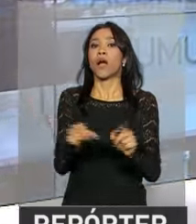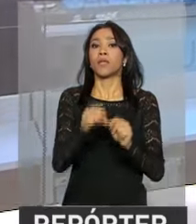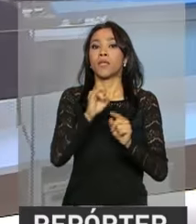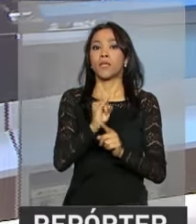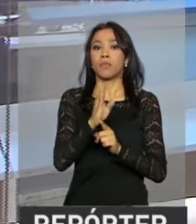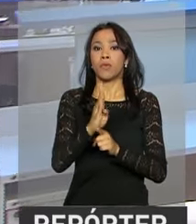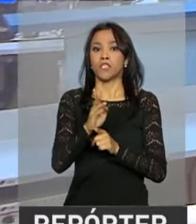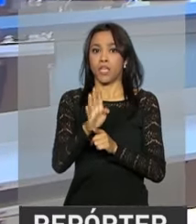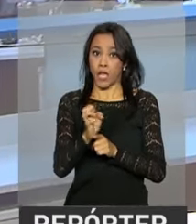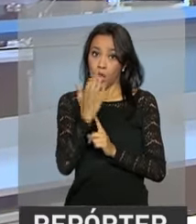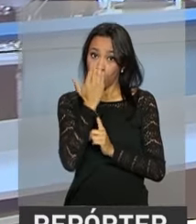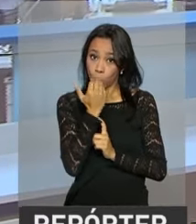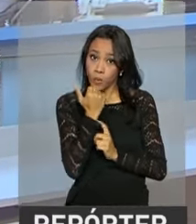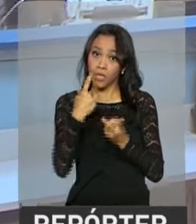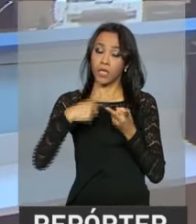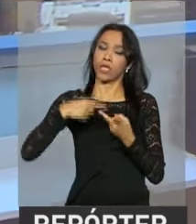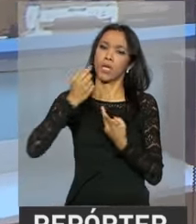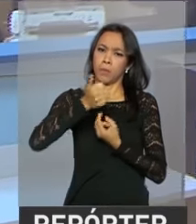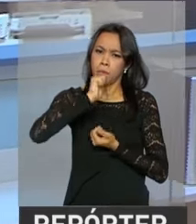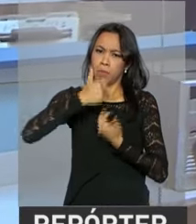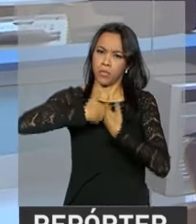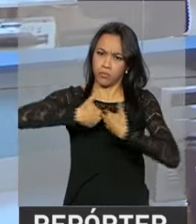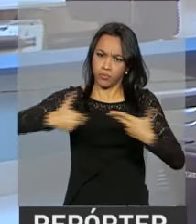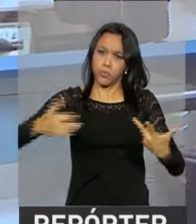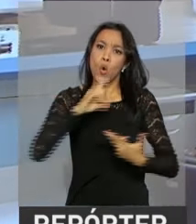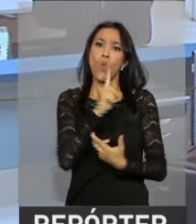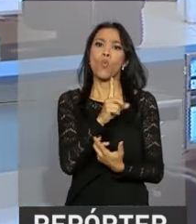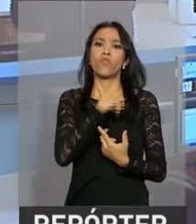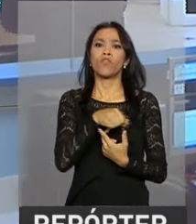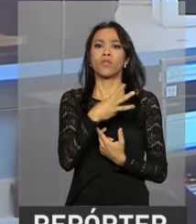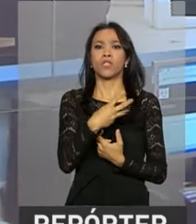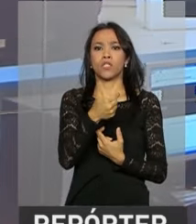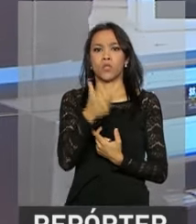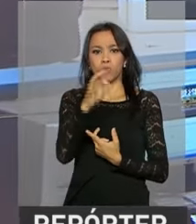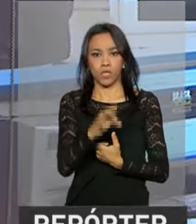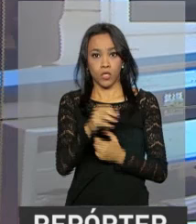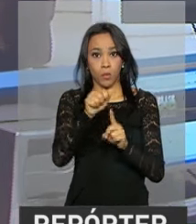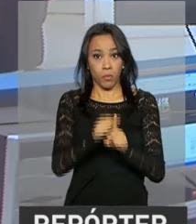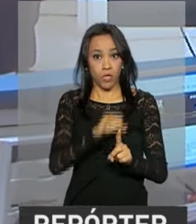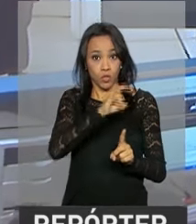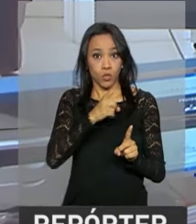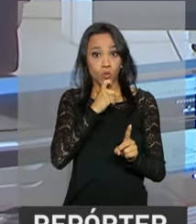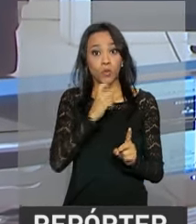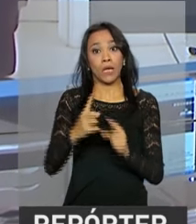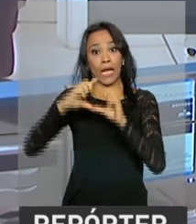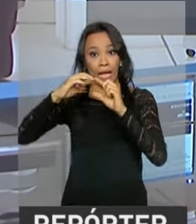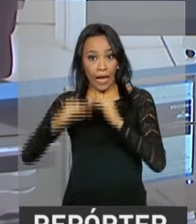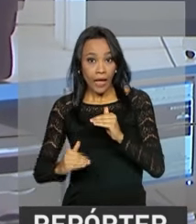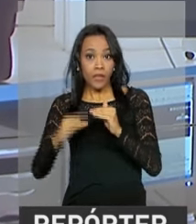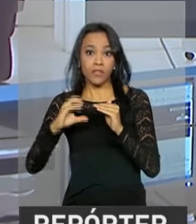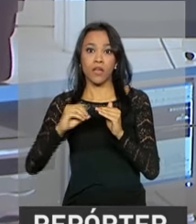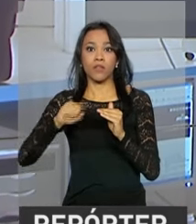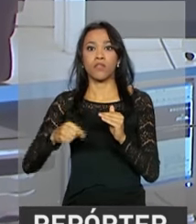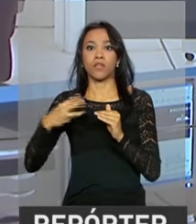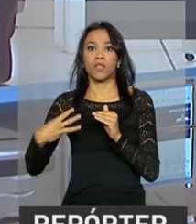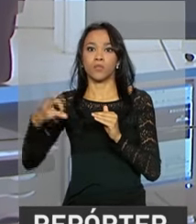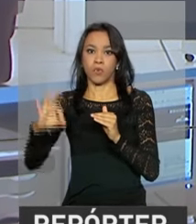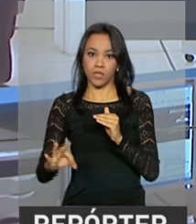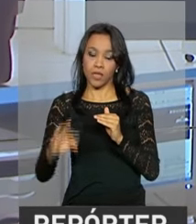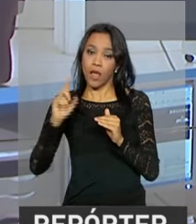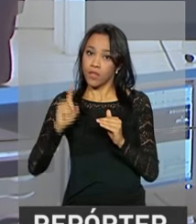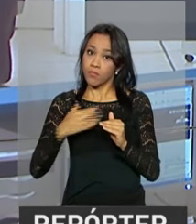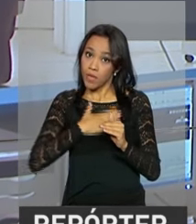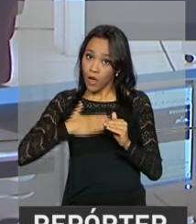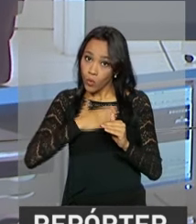alimentação e bebidas que de 1,32 em Julho foi para 0,3 em agosto é o